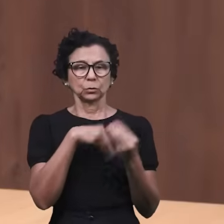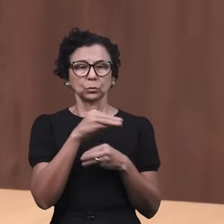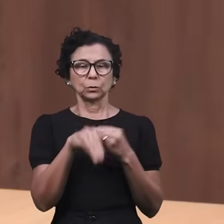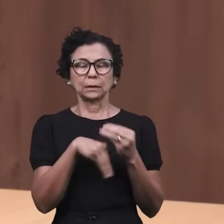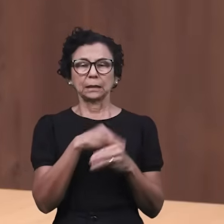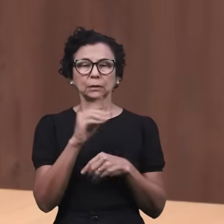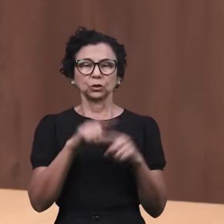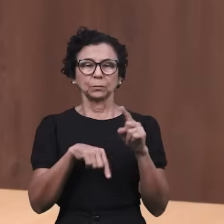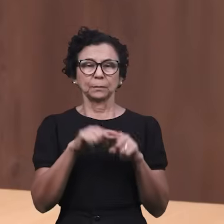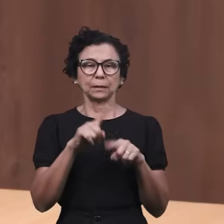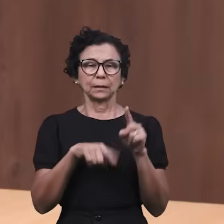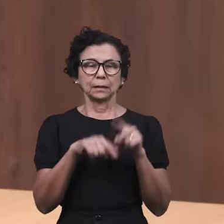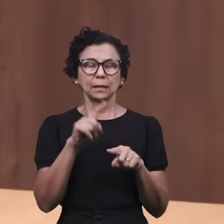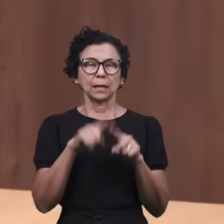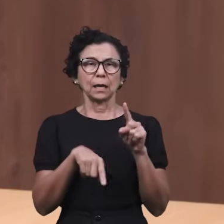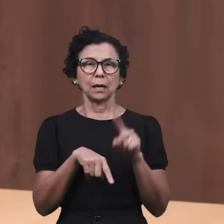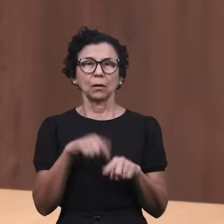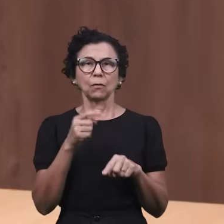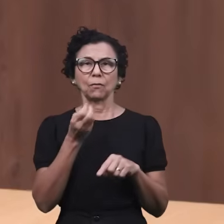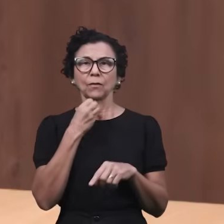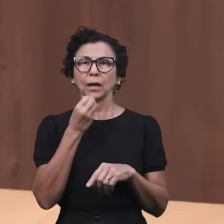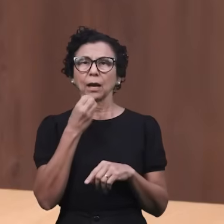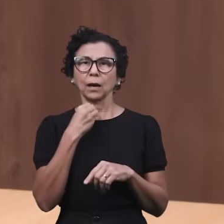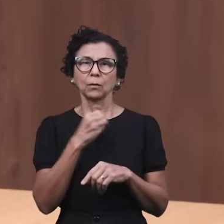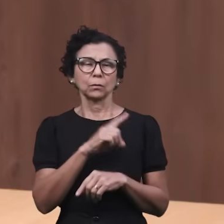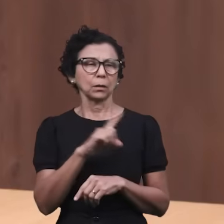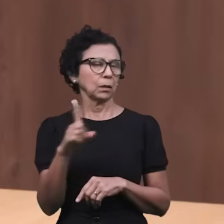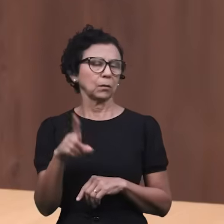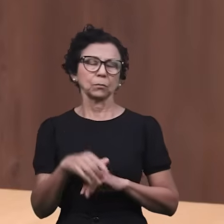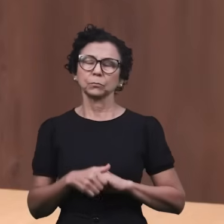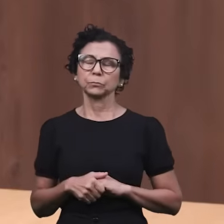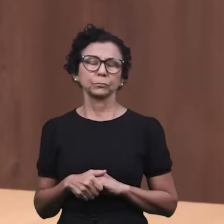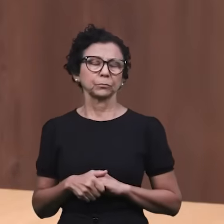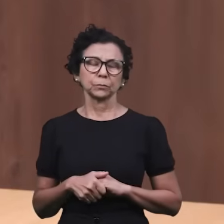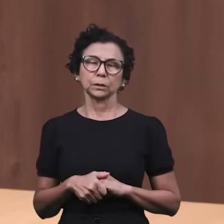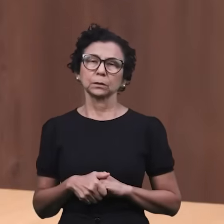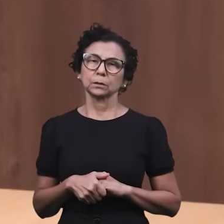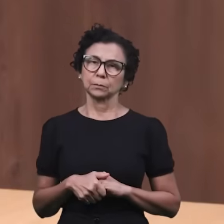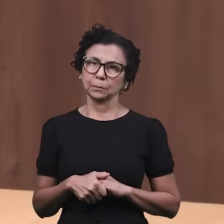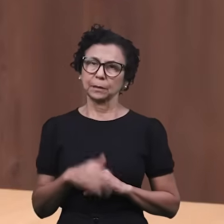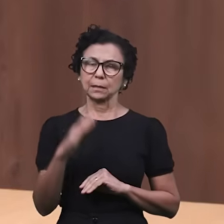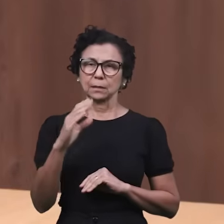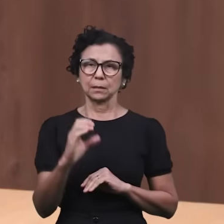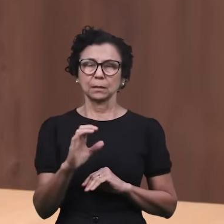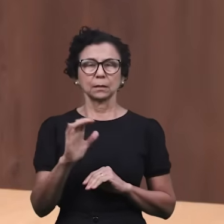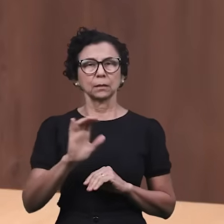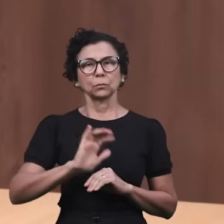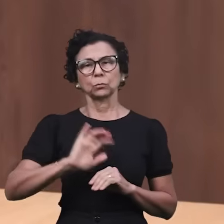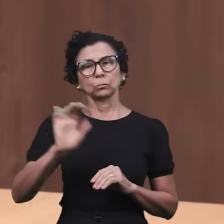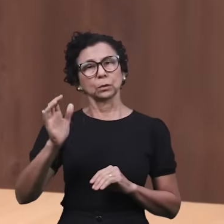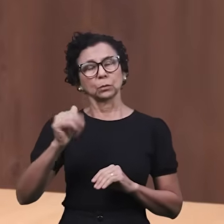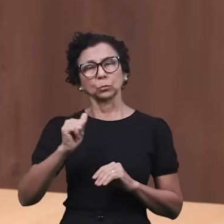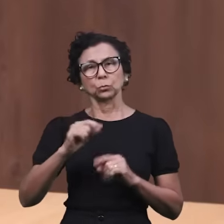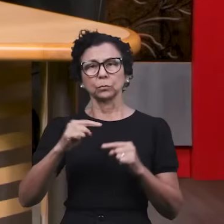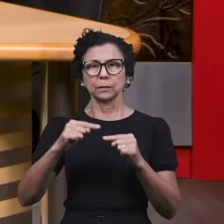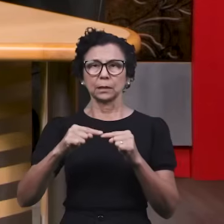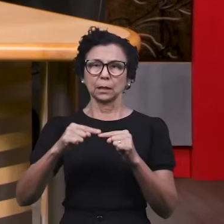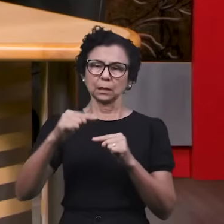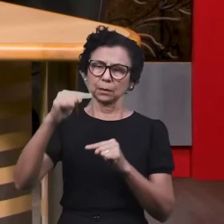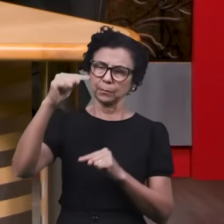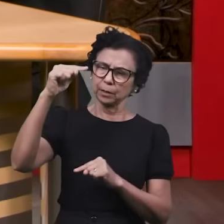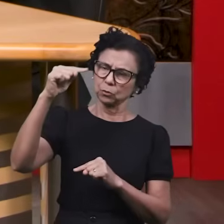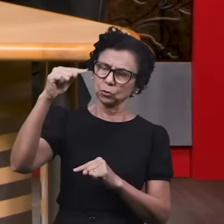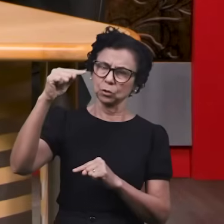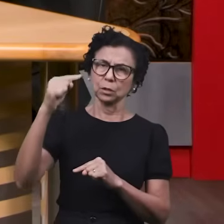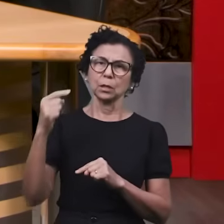de cimento com areia e concreto de qualquer forma. Você tem medidas. As medidas. Você tem as medidas. Importantíssimo, né?